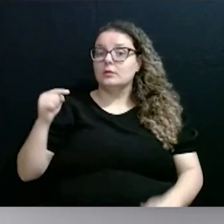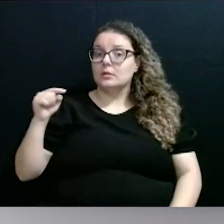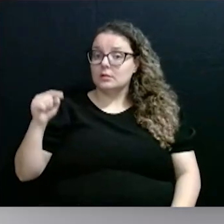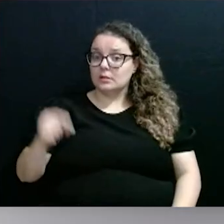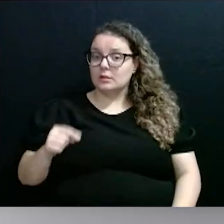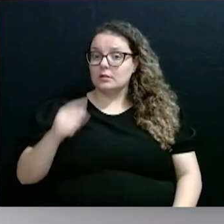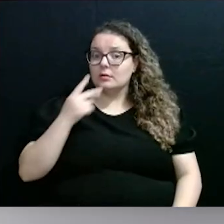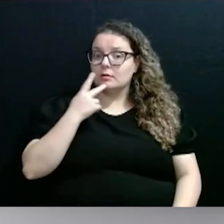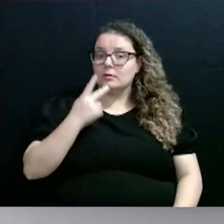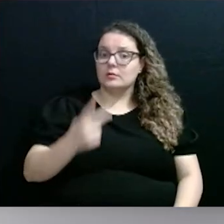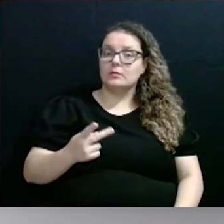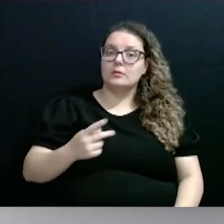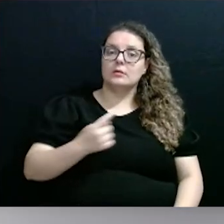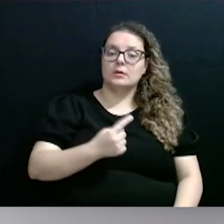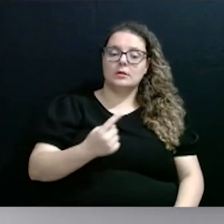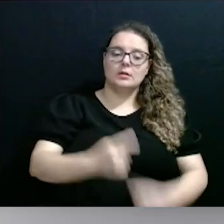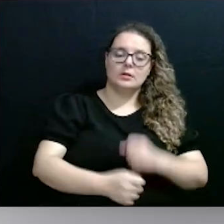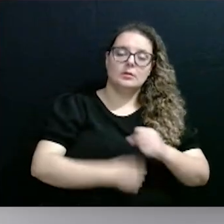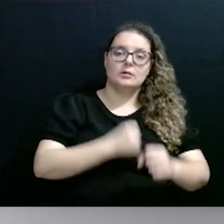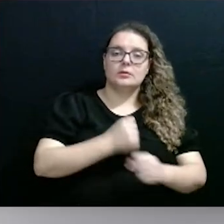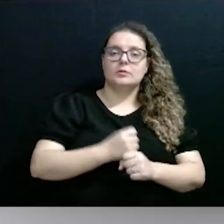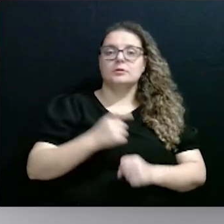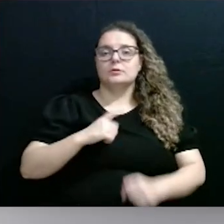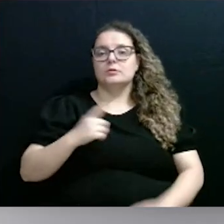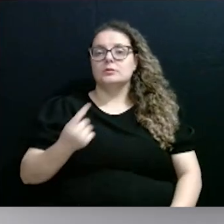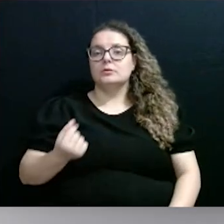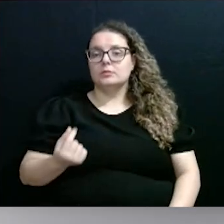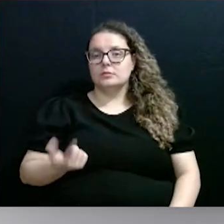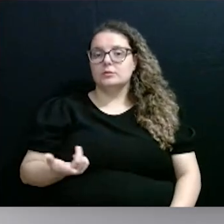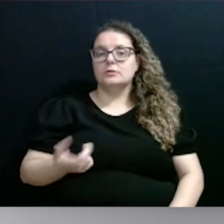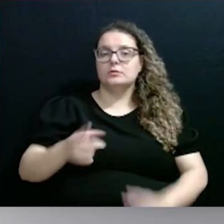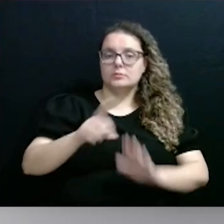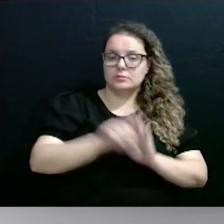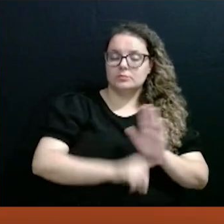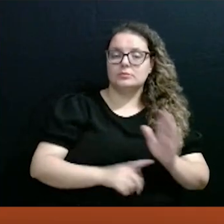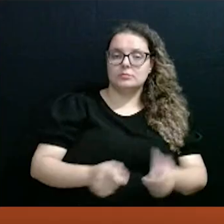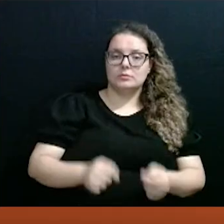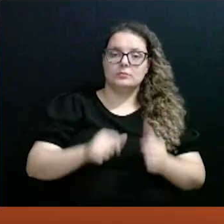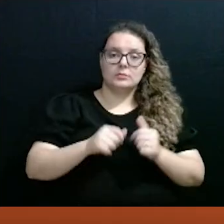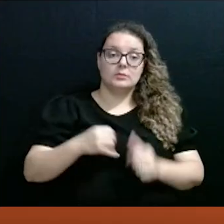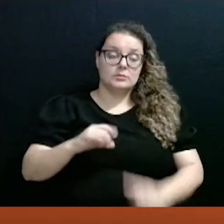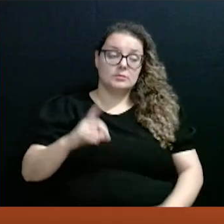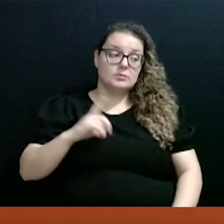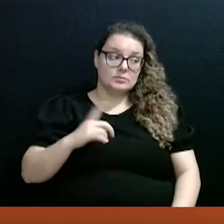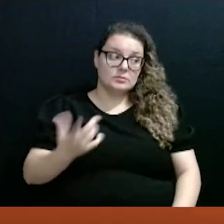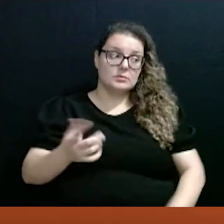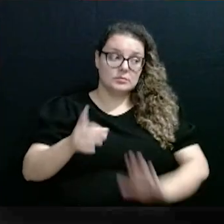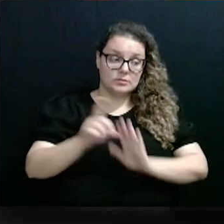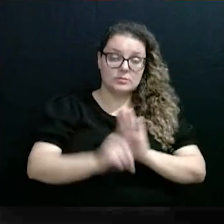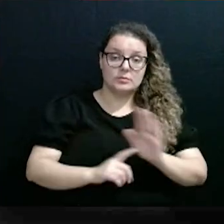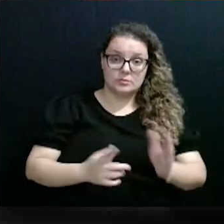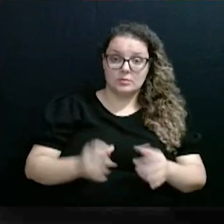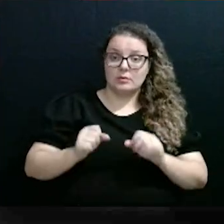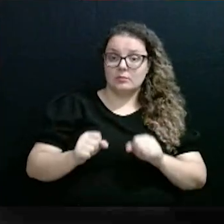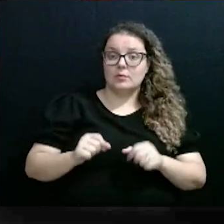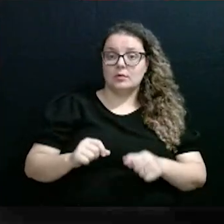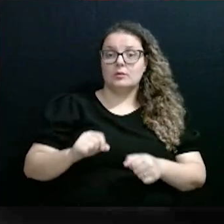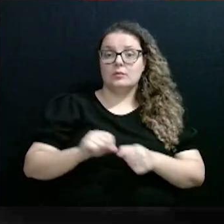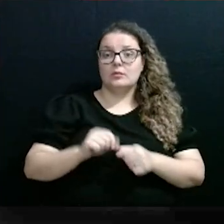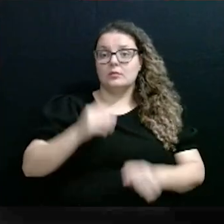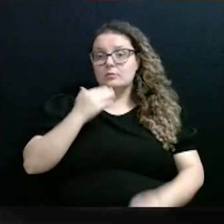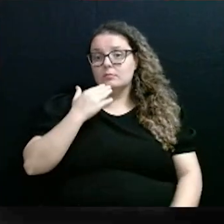te dizer, ano a ano, se você tem direito a esse benefício. Se tiver direito, pode fazer o pedido para